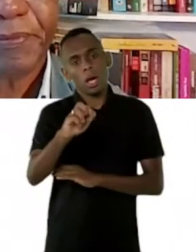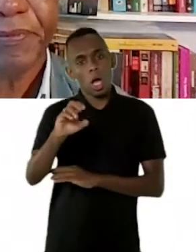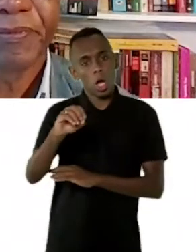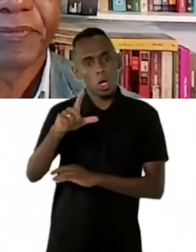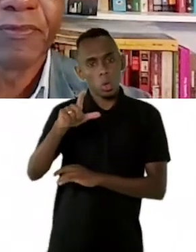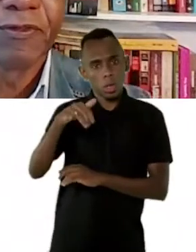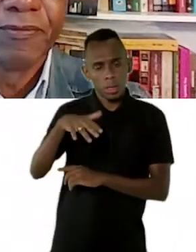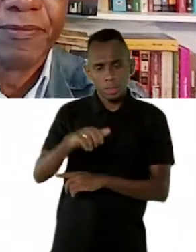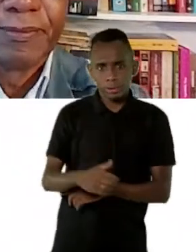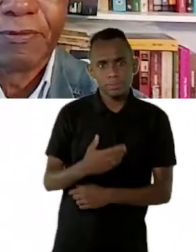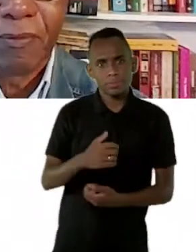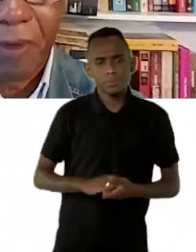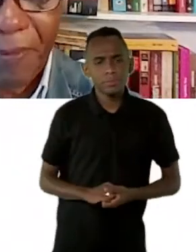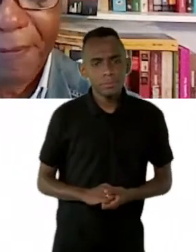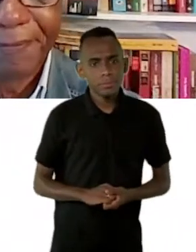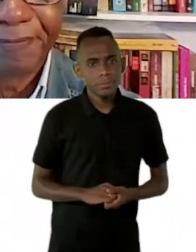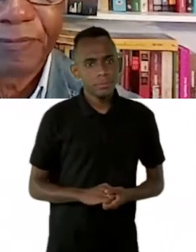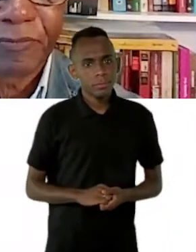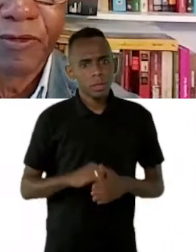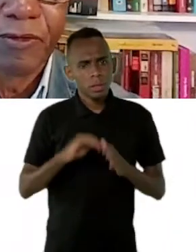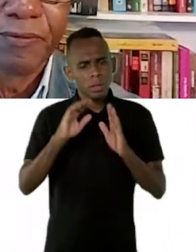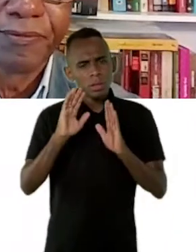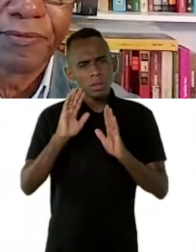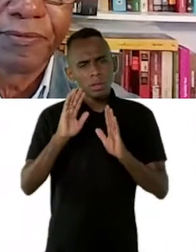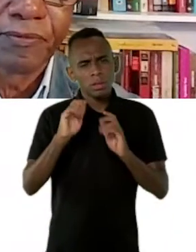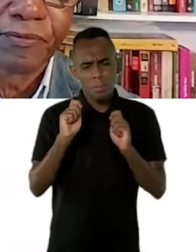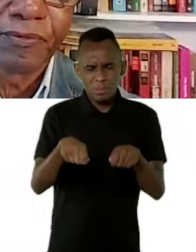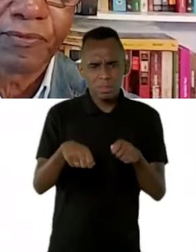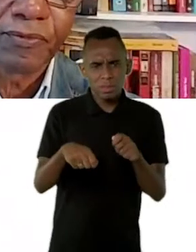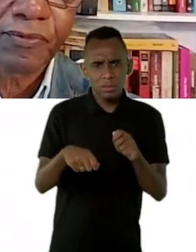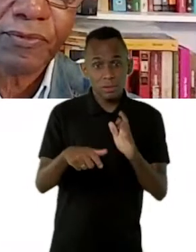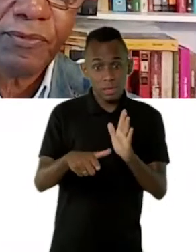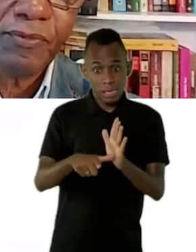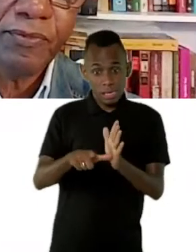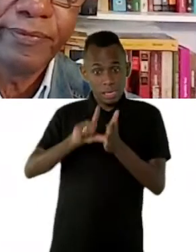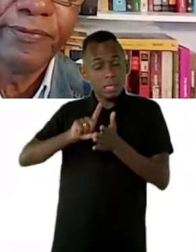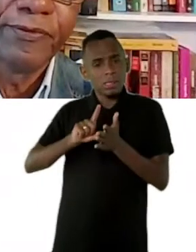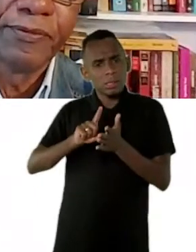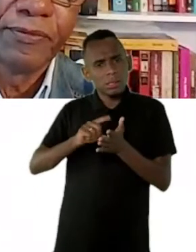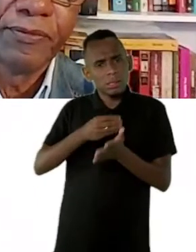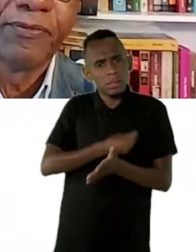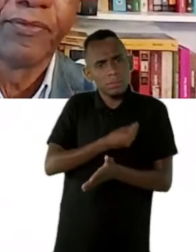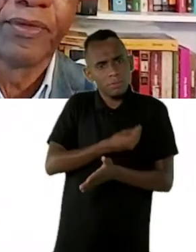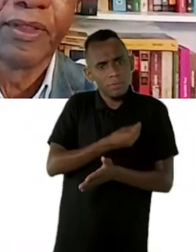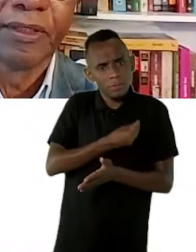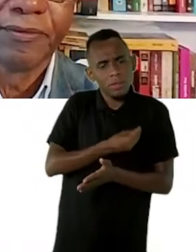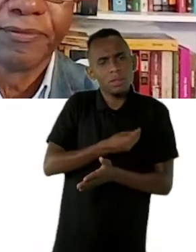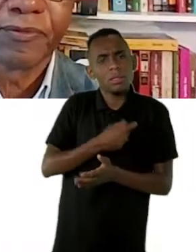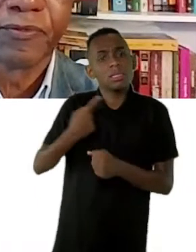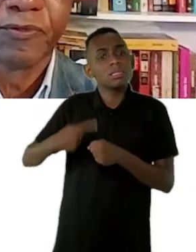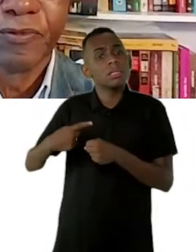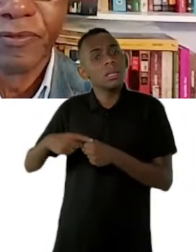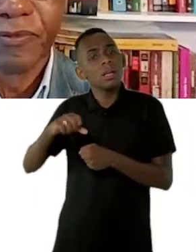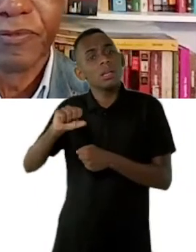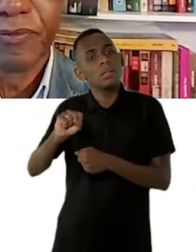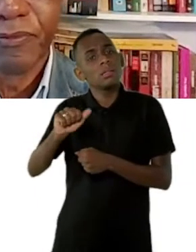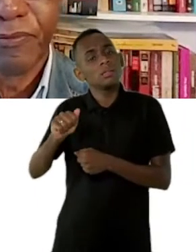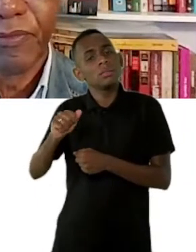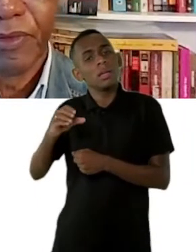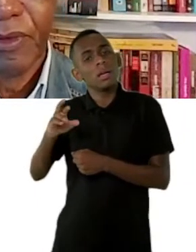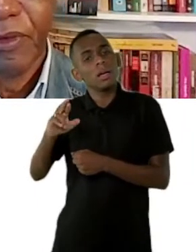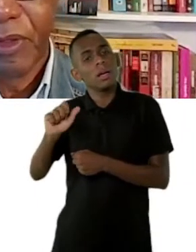um recuo na história da vida da Carolina e falar um pouco sobre Sacramento e a saída dela até